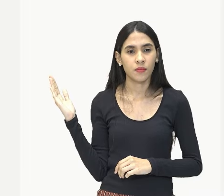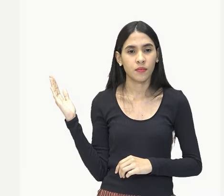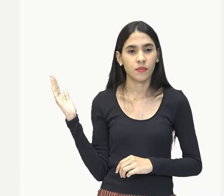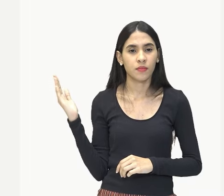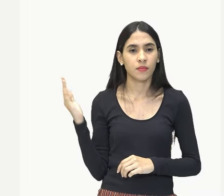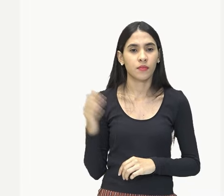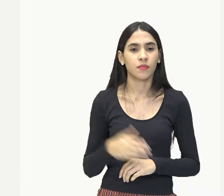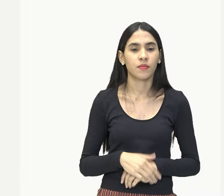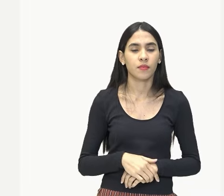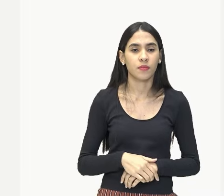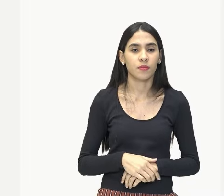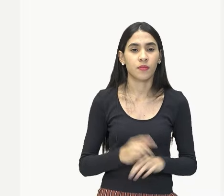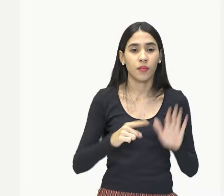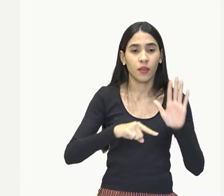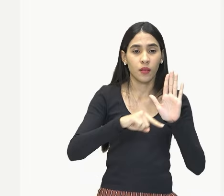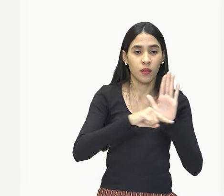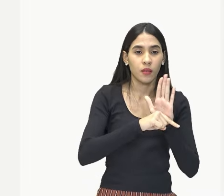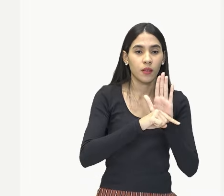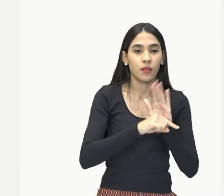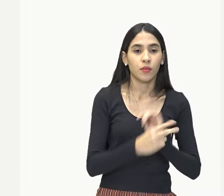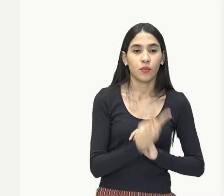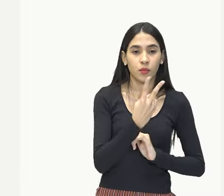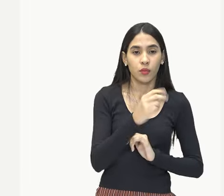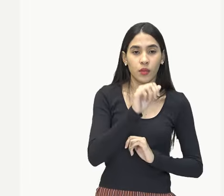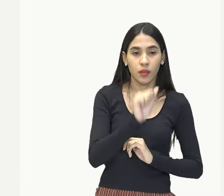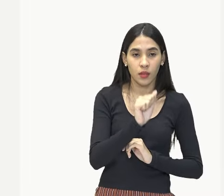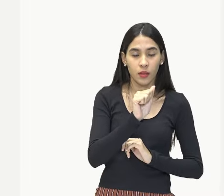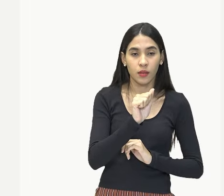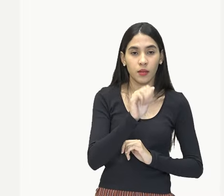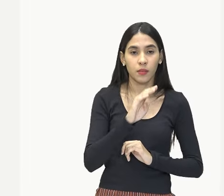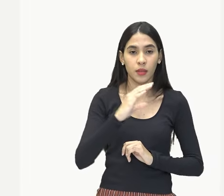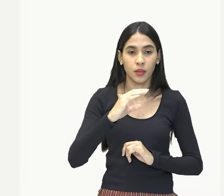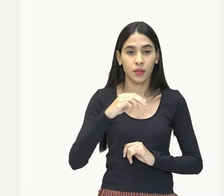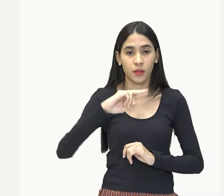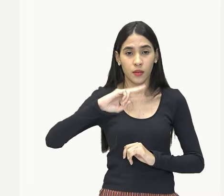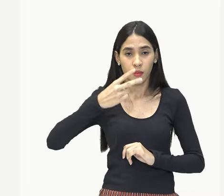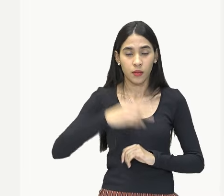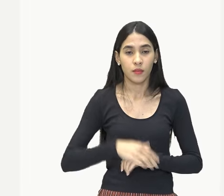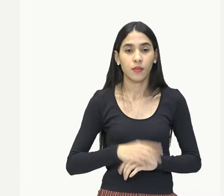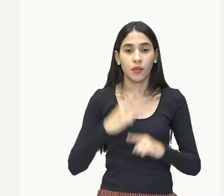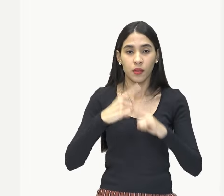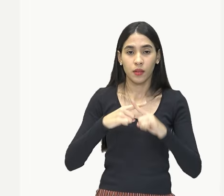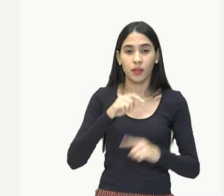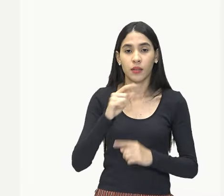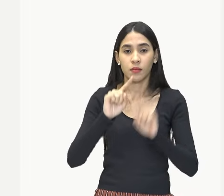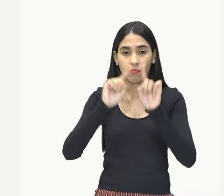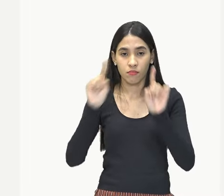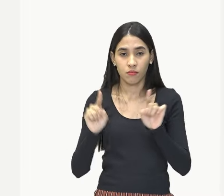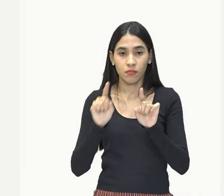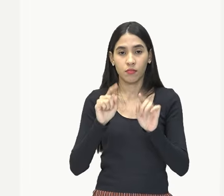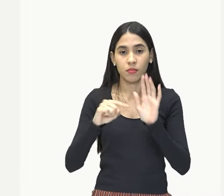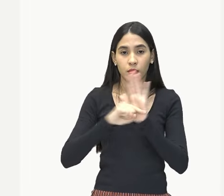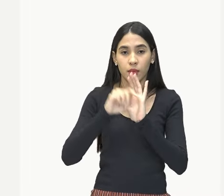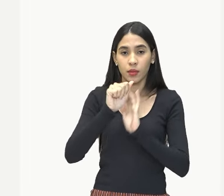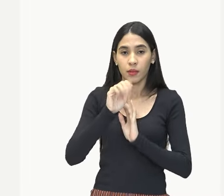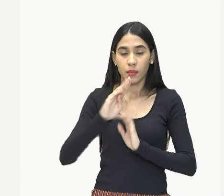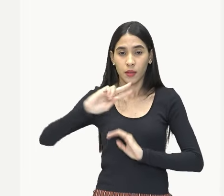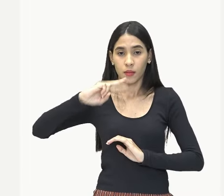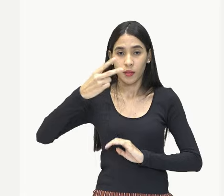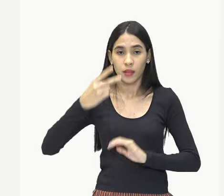ser multiplicado por menos AB ao quadrado e vai ser multiplicado também